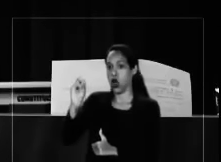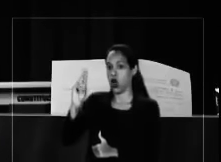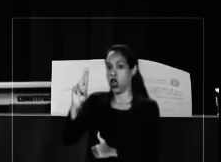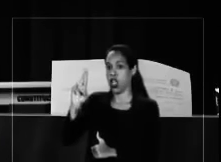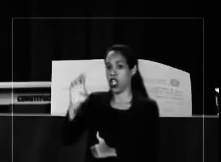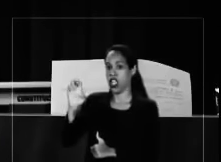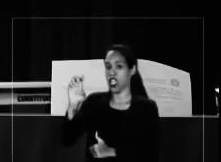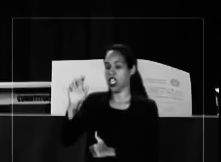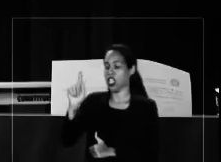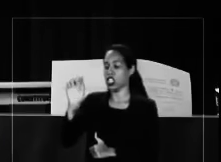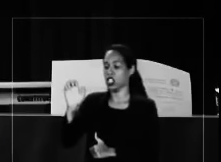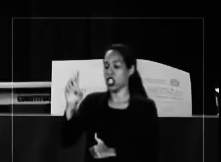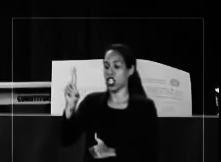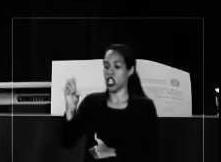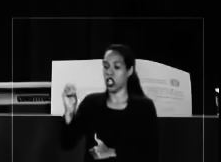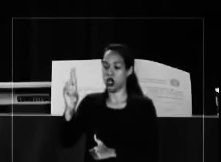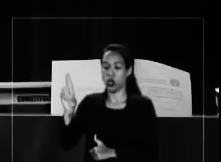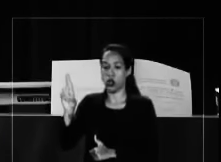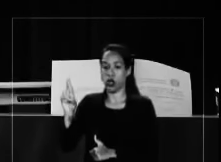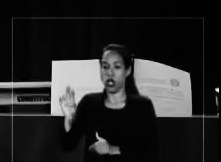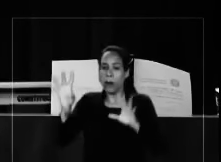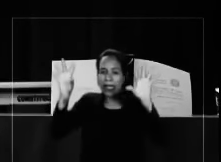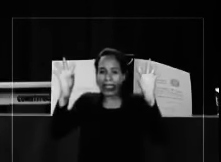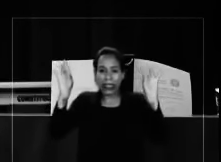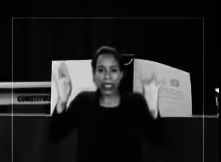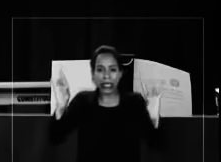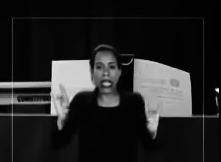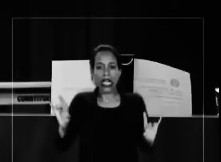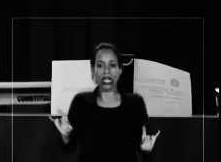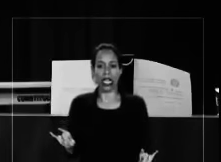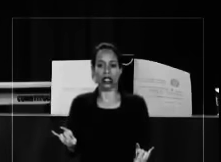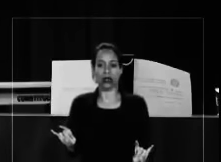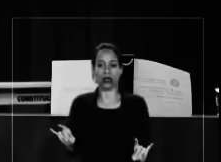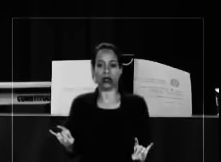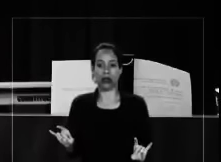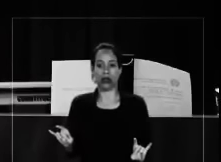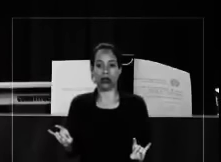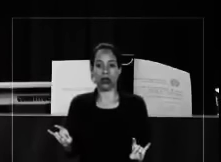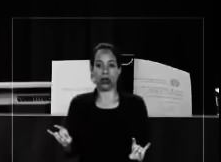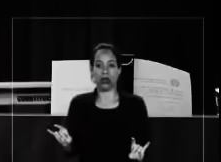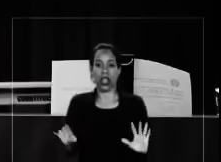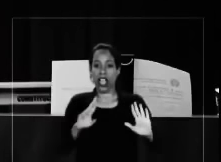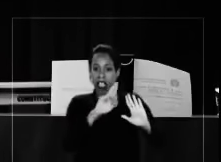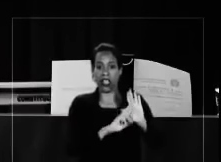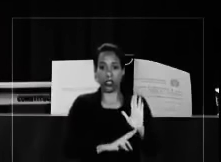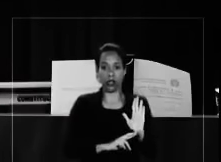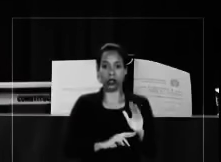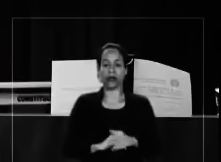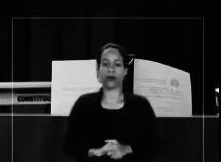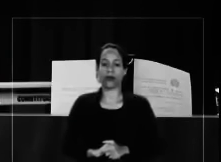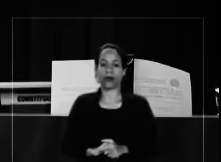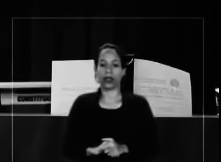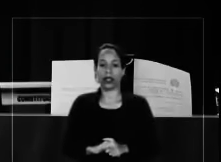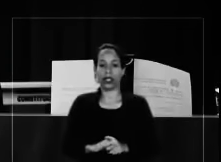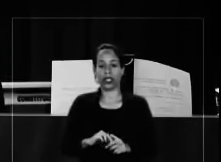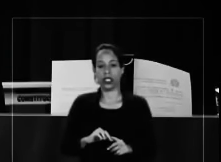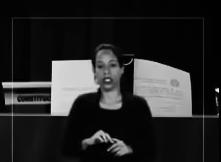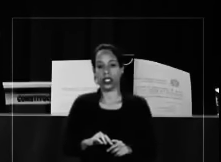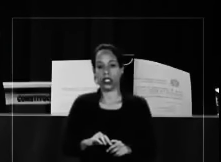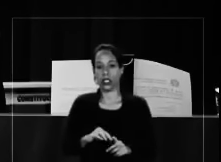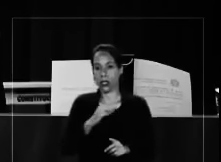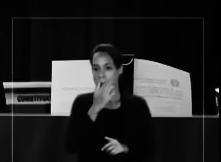internet, obviamente, e Jovem Pan, 6,4 mil, coitada, Jovem Pan, só afunda. Ou seja, a gente já está com mais do que